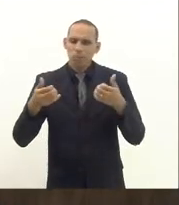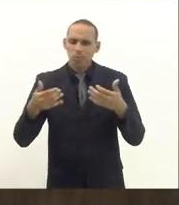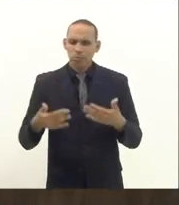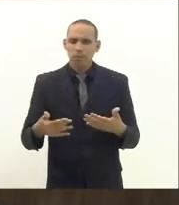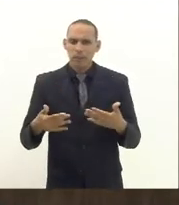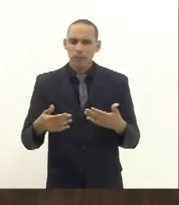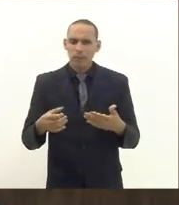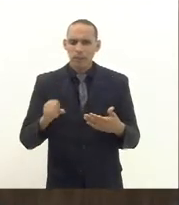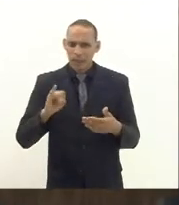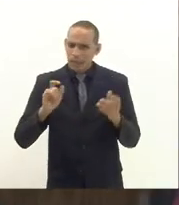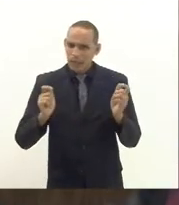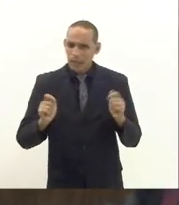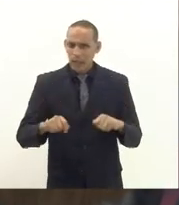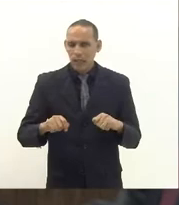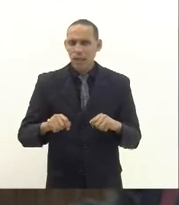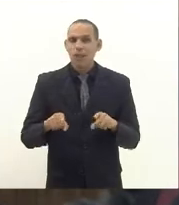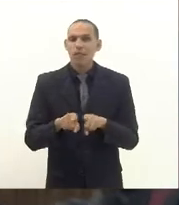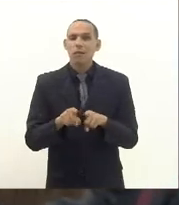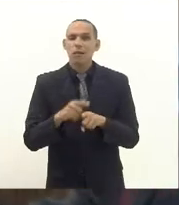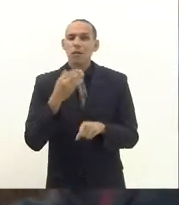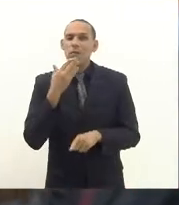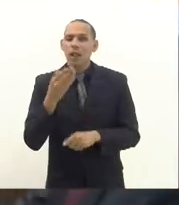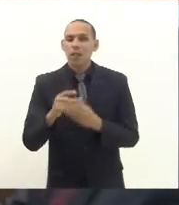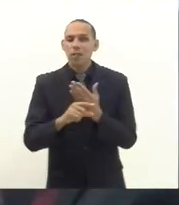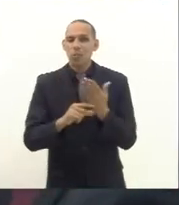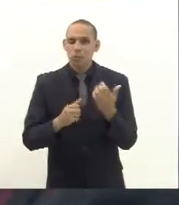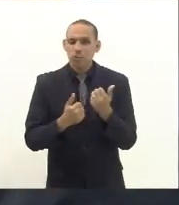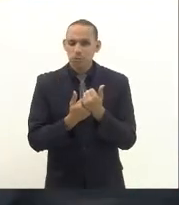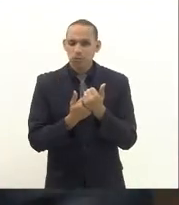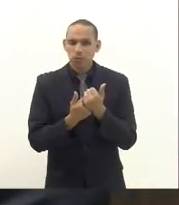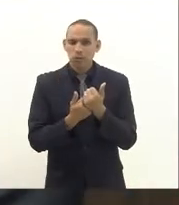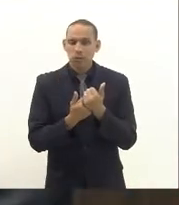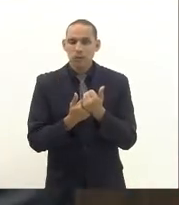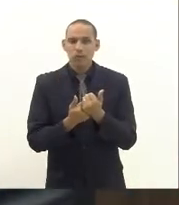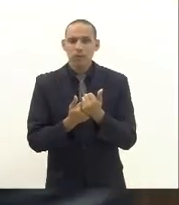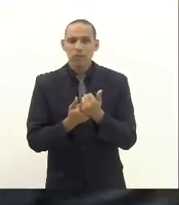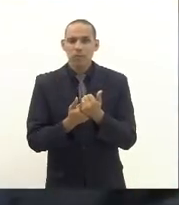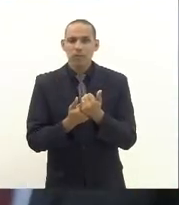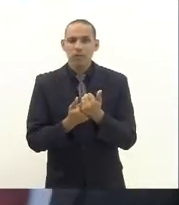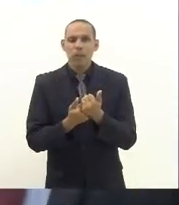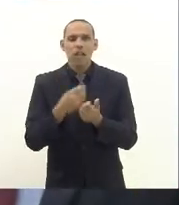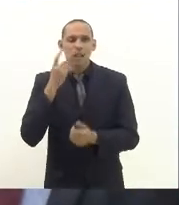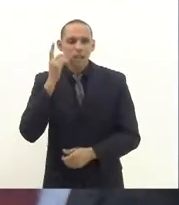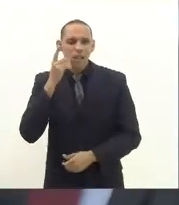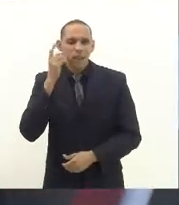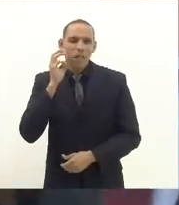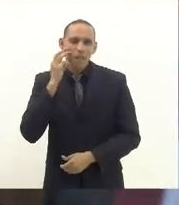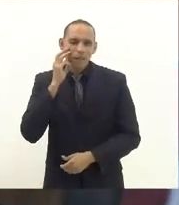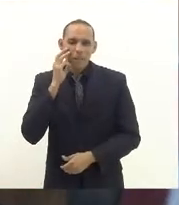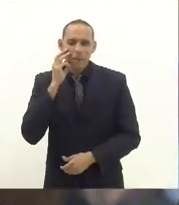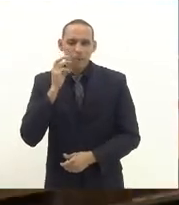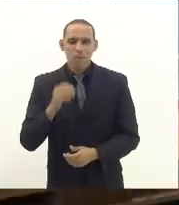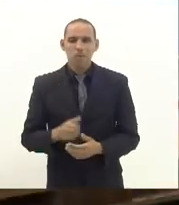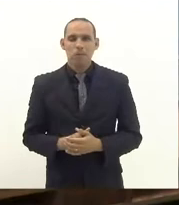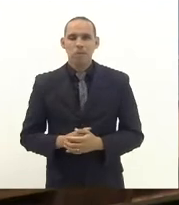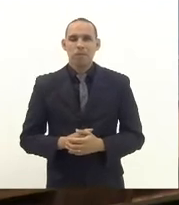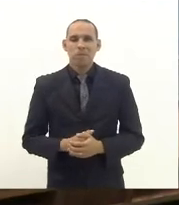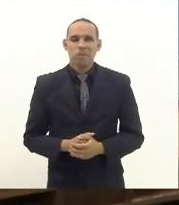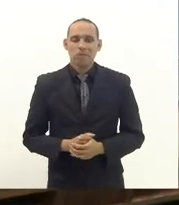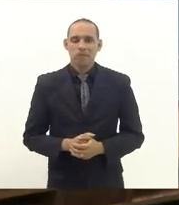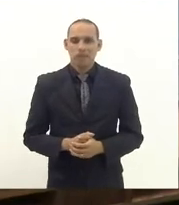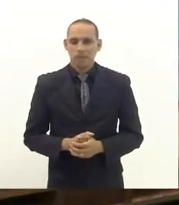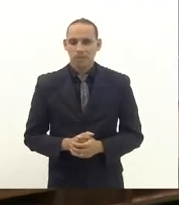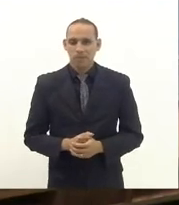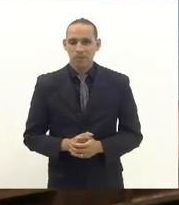projeto Quando possível e solicitar também incluirá com autoria do Deputado waldeck Carneiro nele e